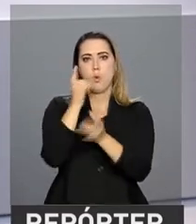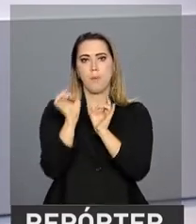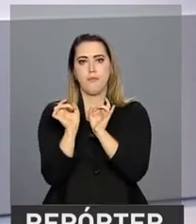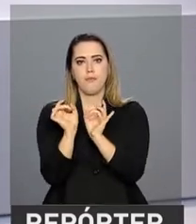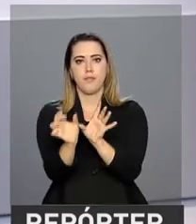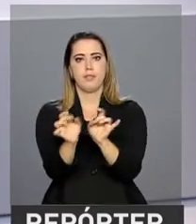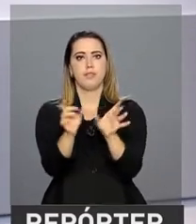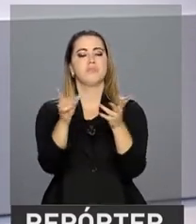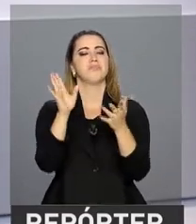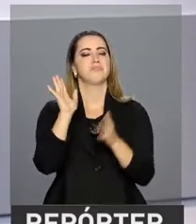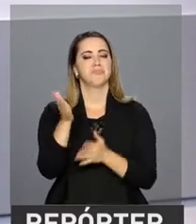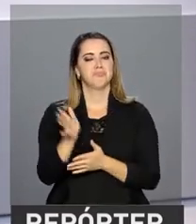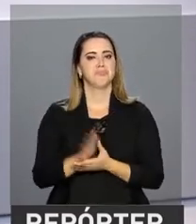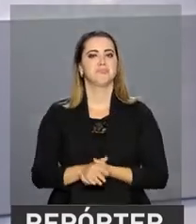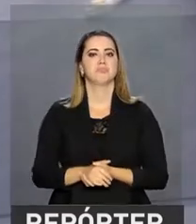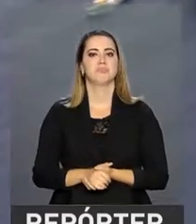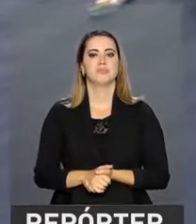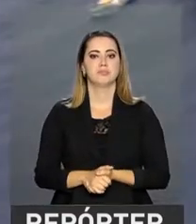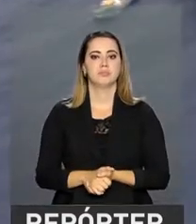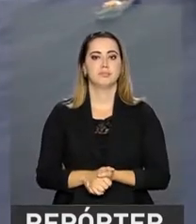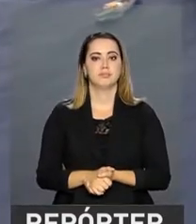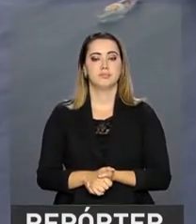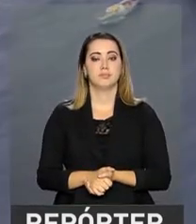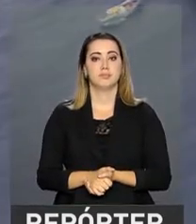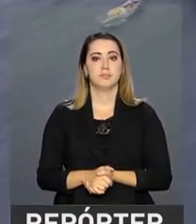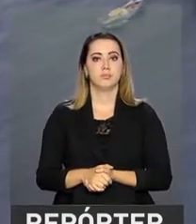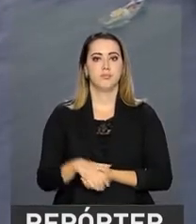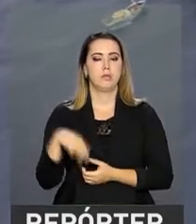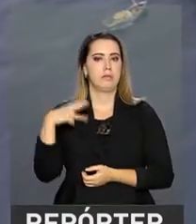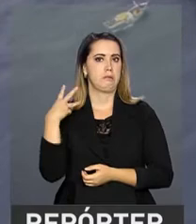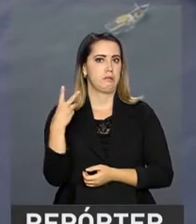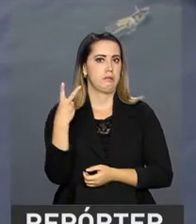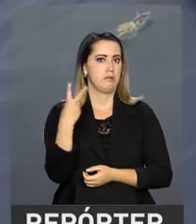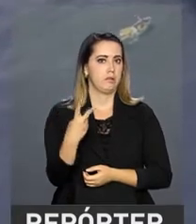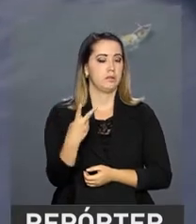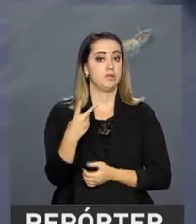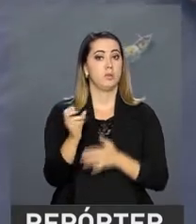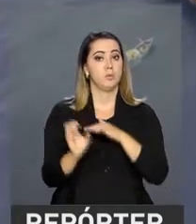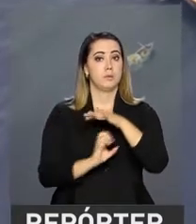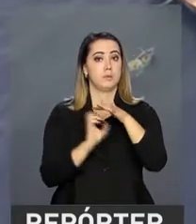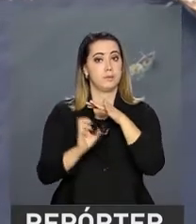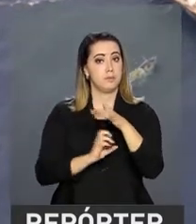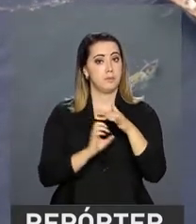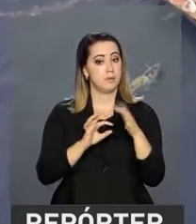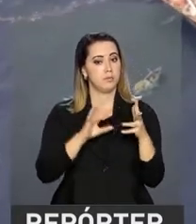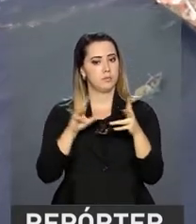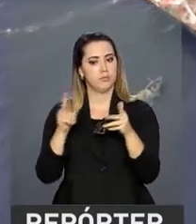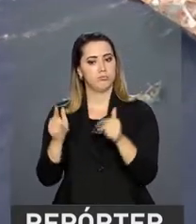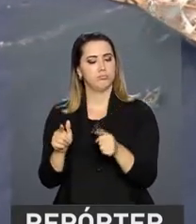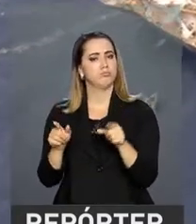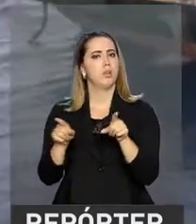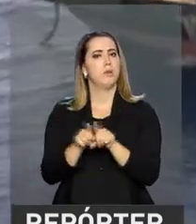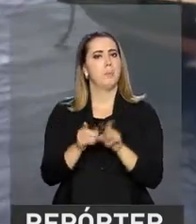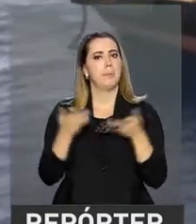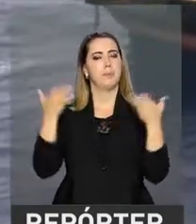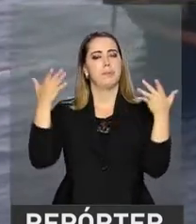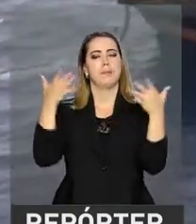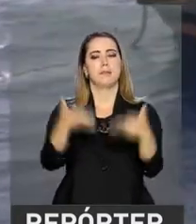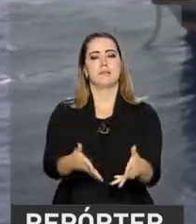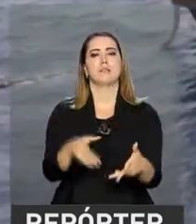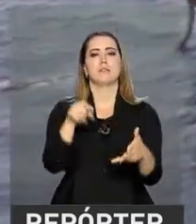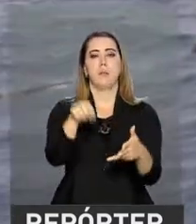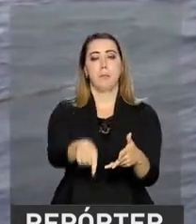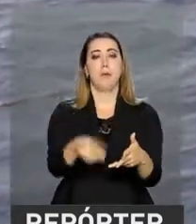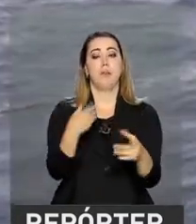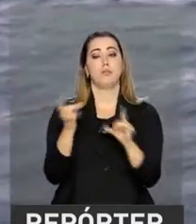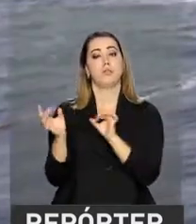licitações na história 32 empresas nacionais e internacionais participaram do leilão foram